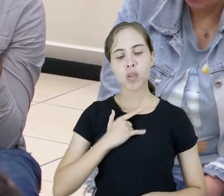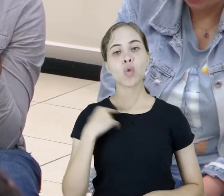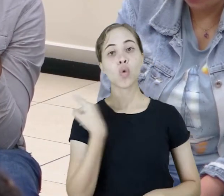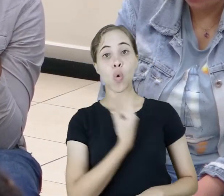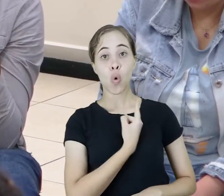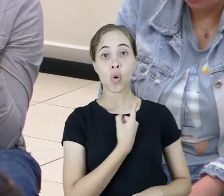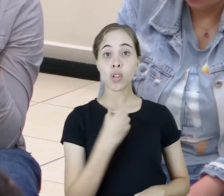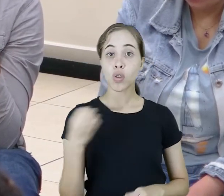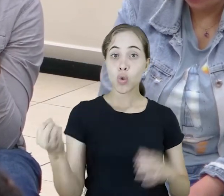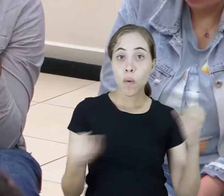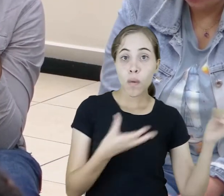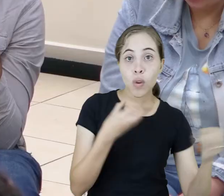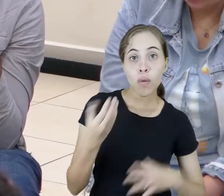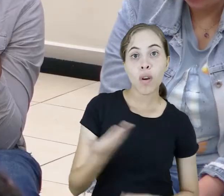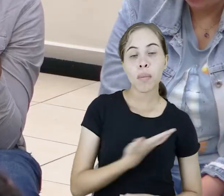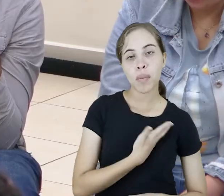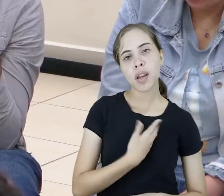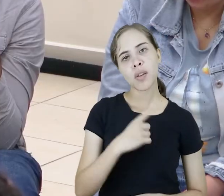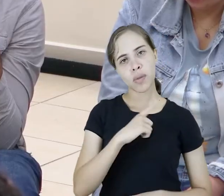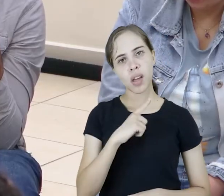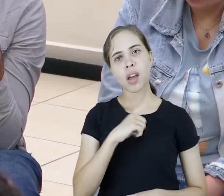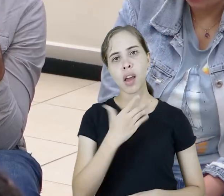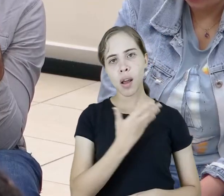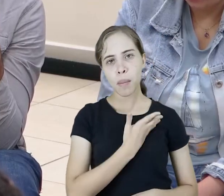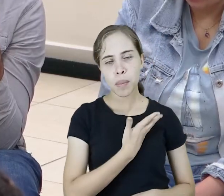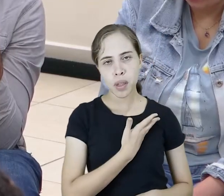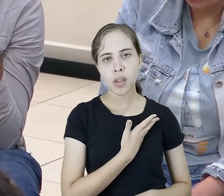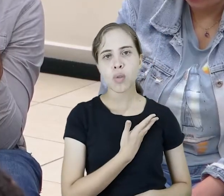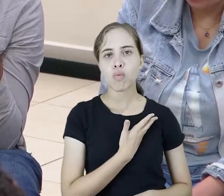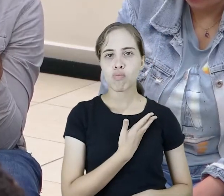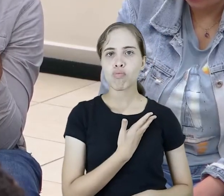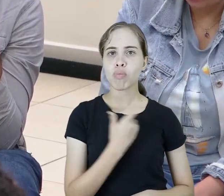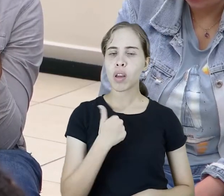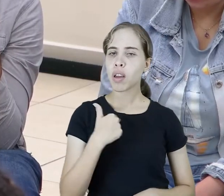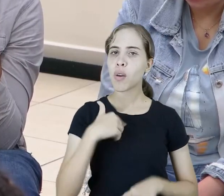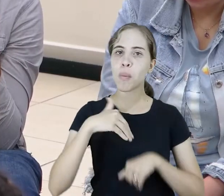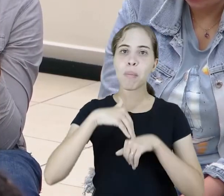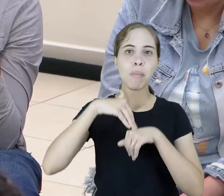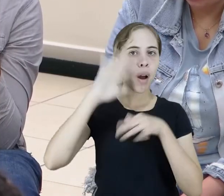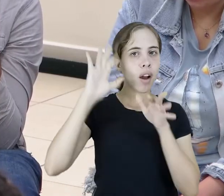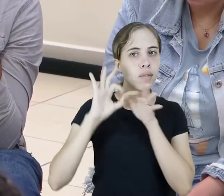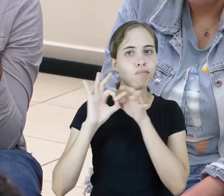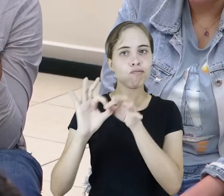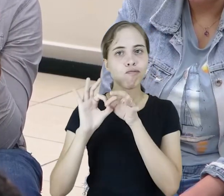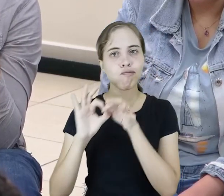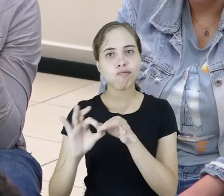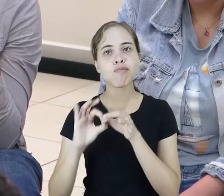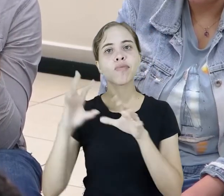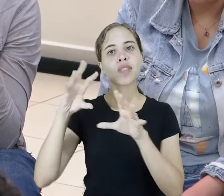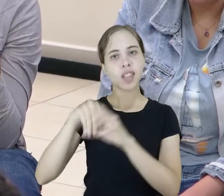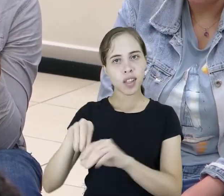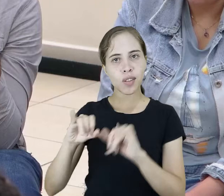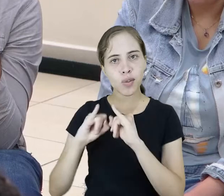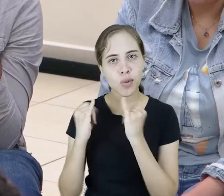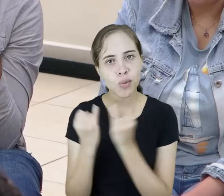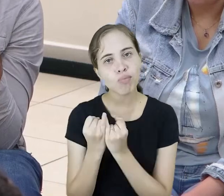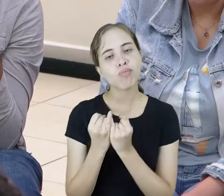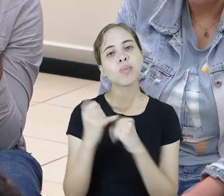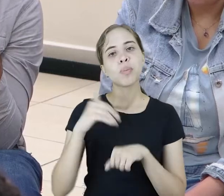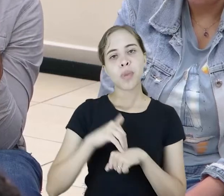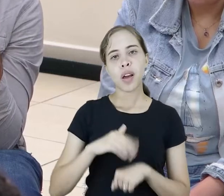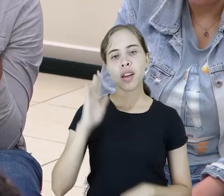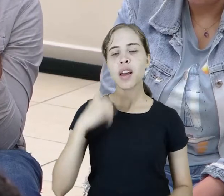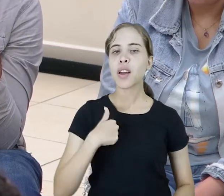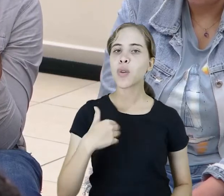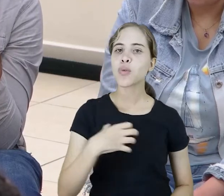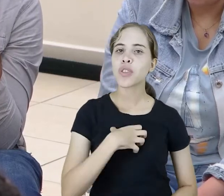fazermos novos amigos, eu tenho amigos que eu estreitei laços lá, né, no instituto, que eu me aproximei no instituto, eu